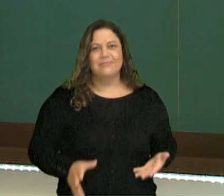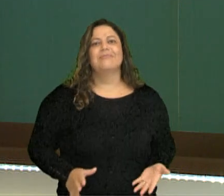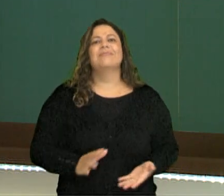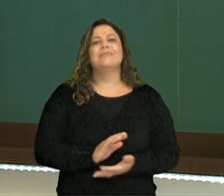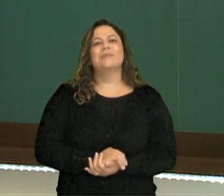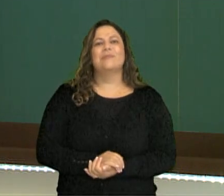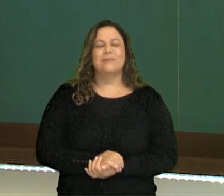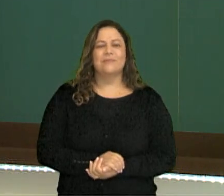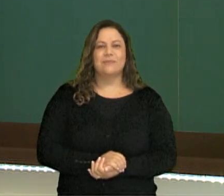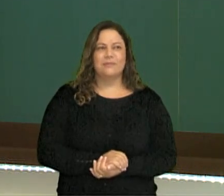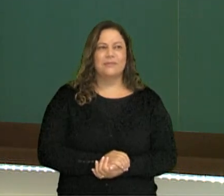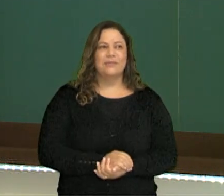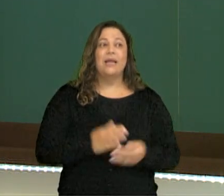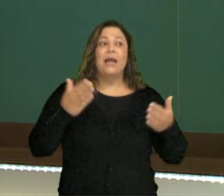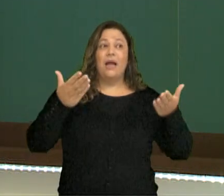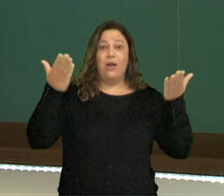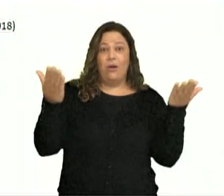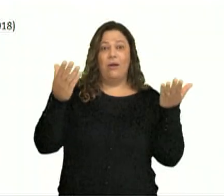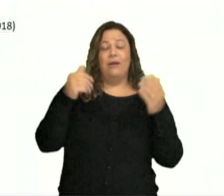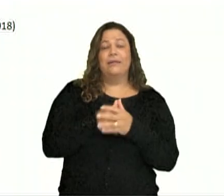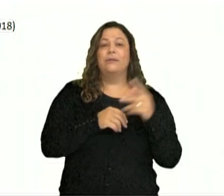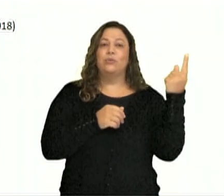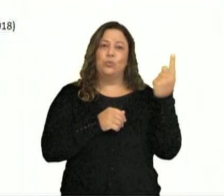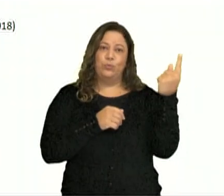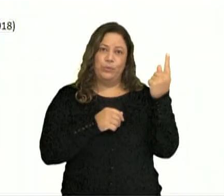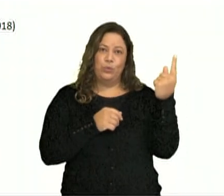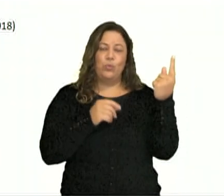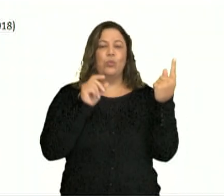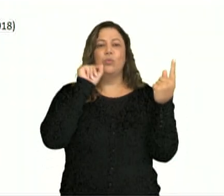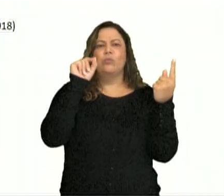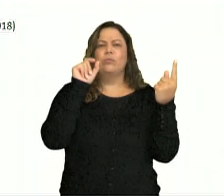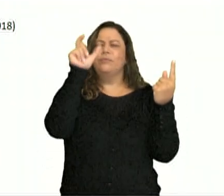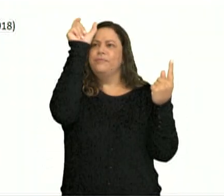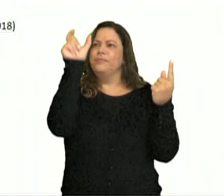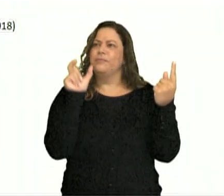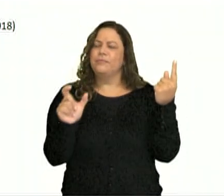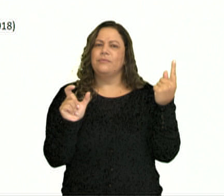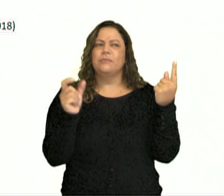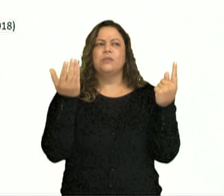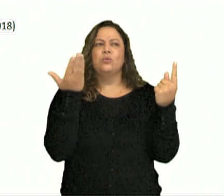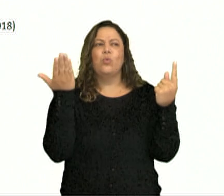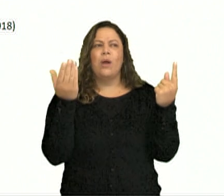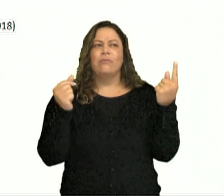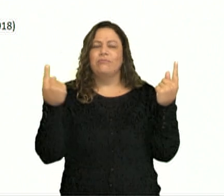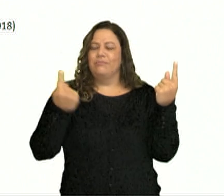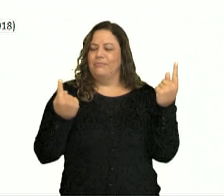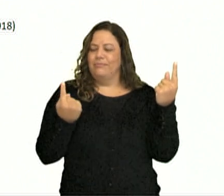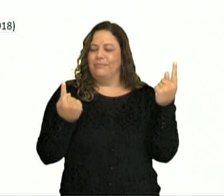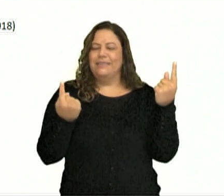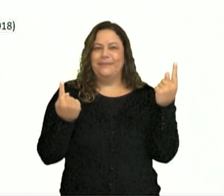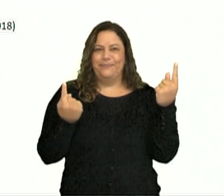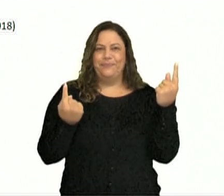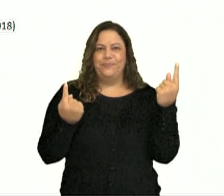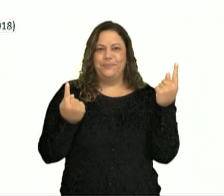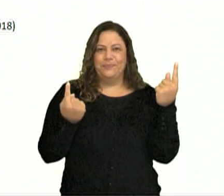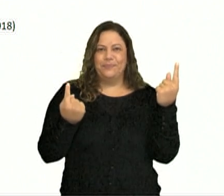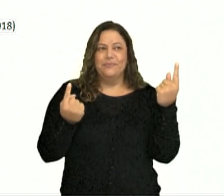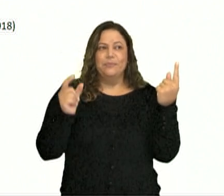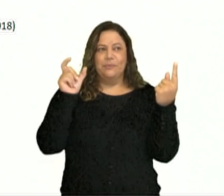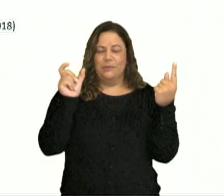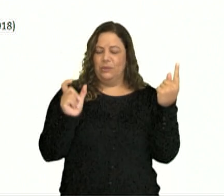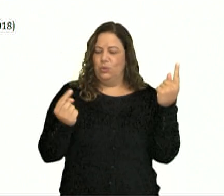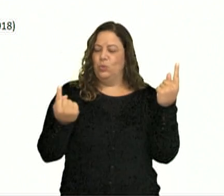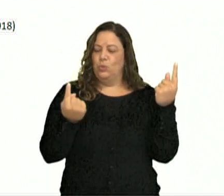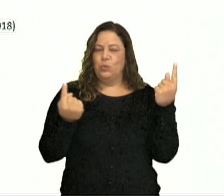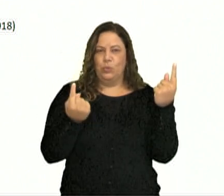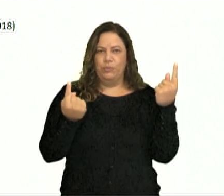acertaram? Olha só, número 1, notação convencional. Então aqui a gente tem, né, a partitura